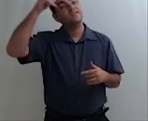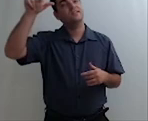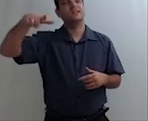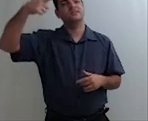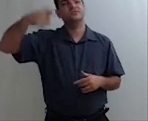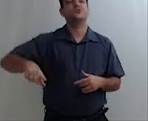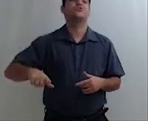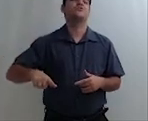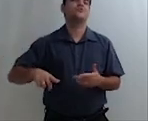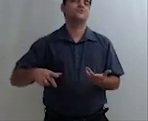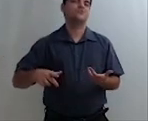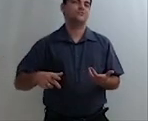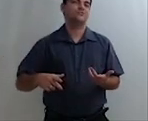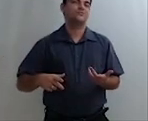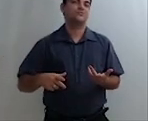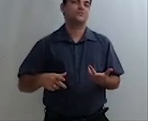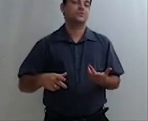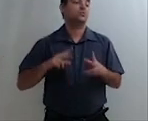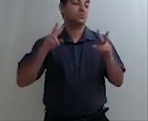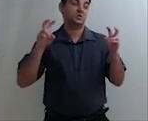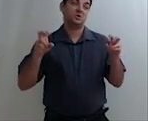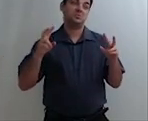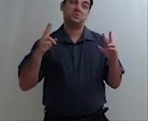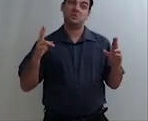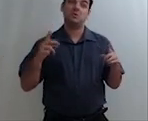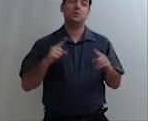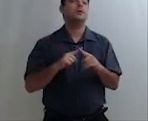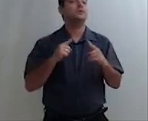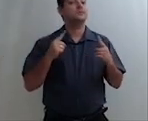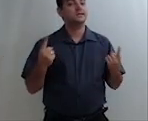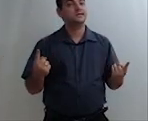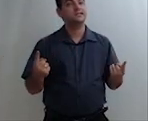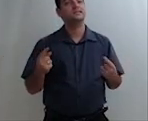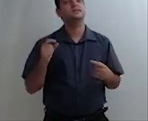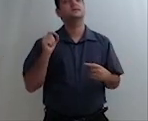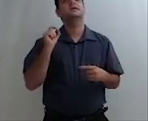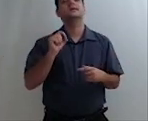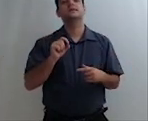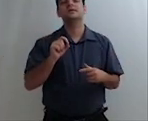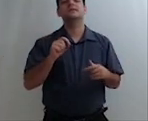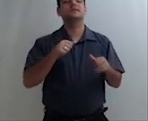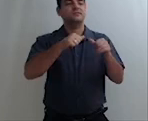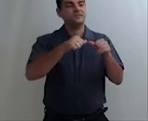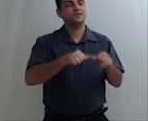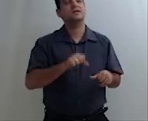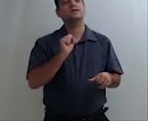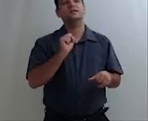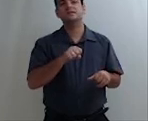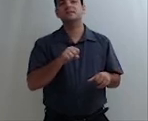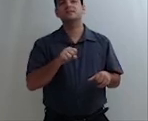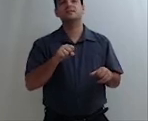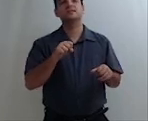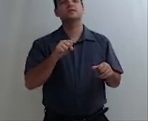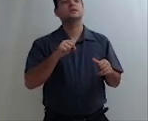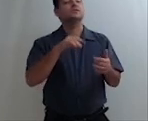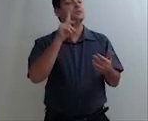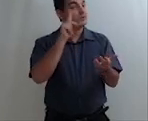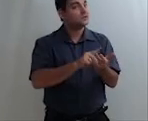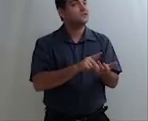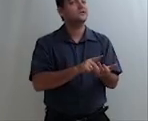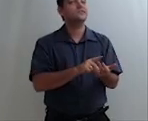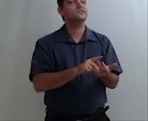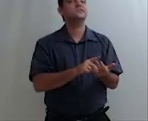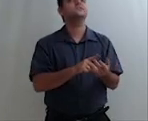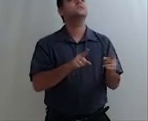Atos criminoso da mesma estipe mas sobretudo para cautelar o meio social da ação delituosa em questão garantindo